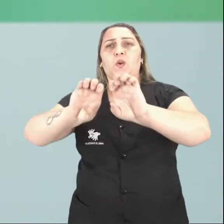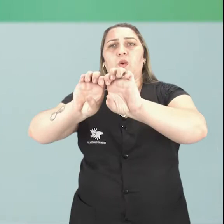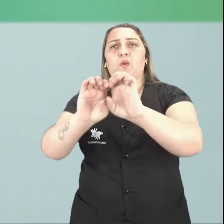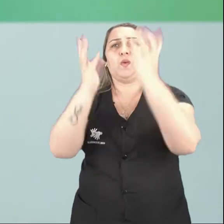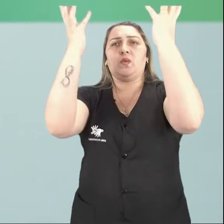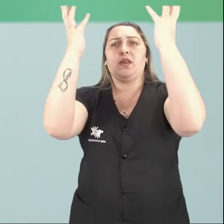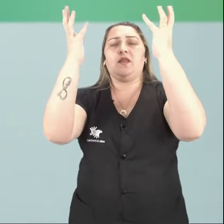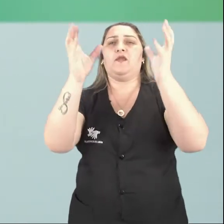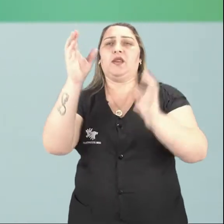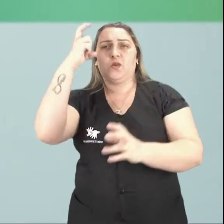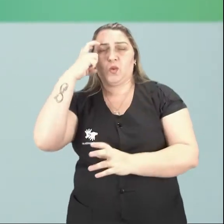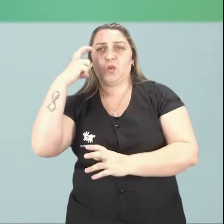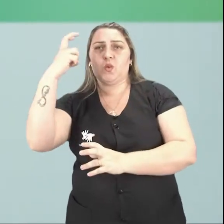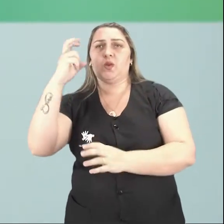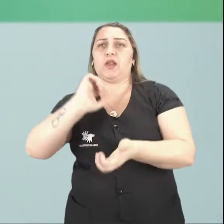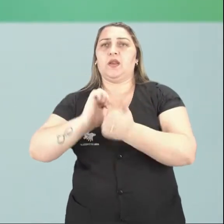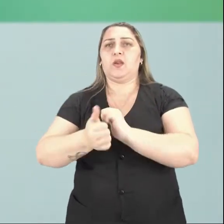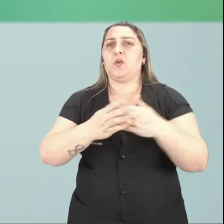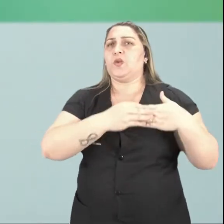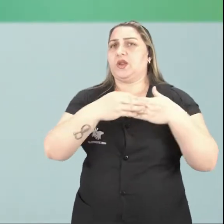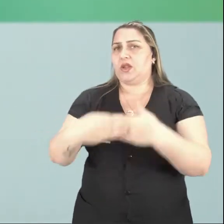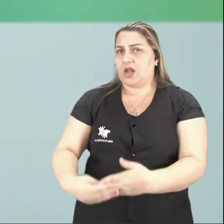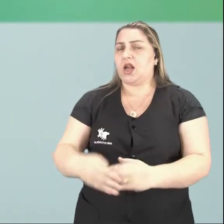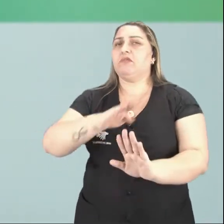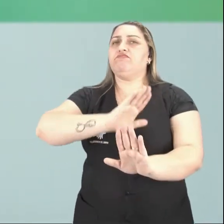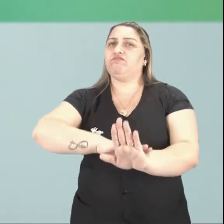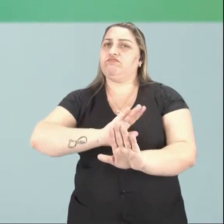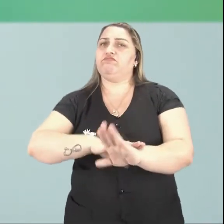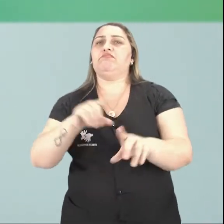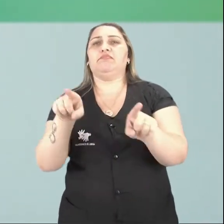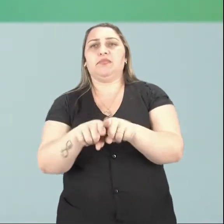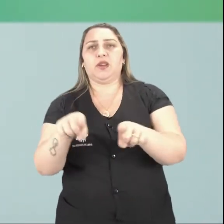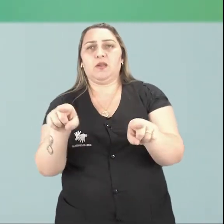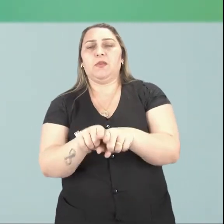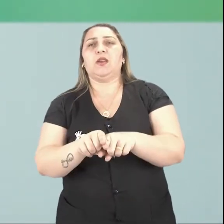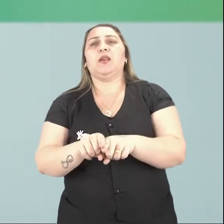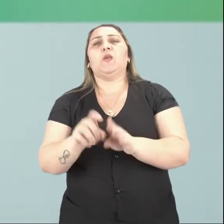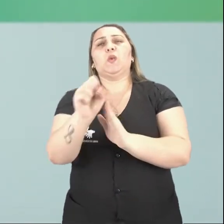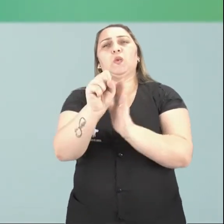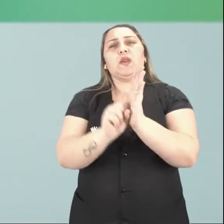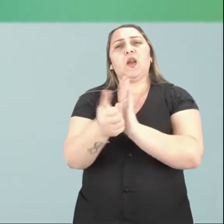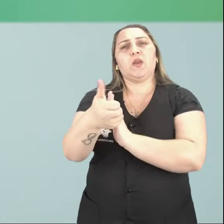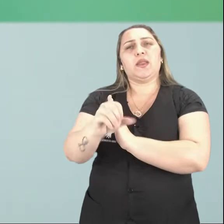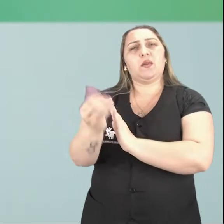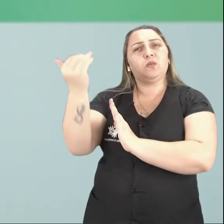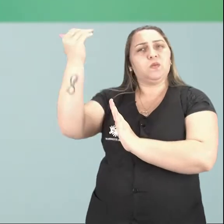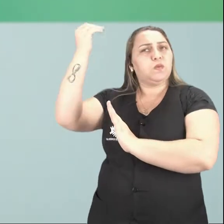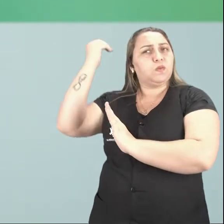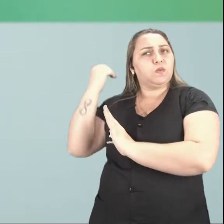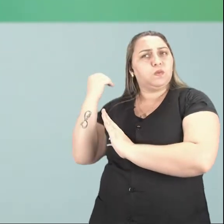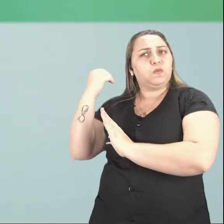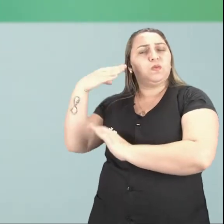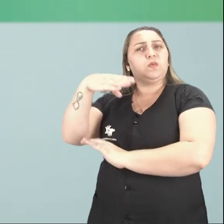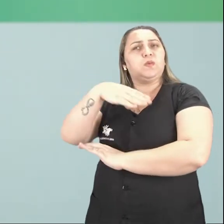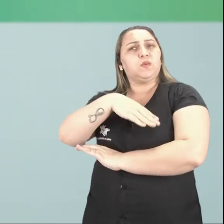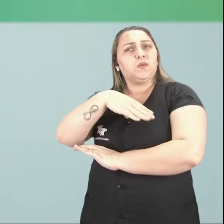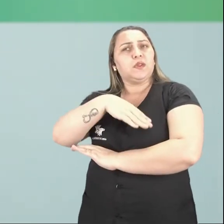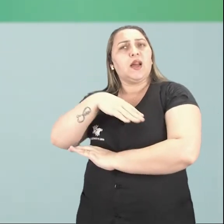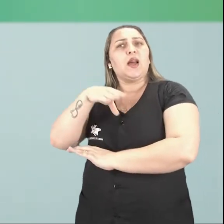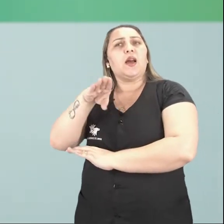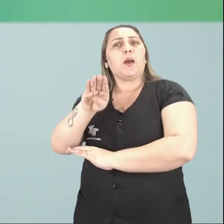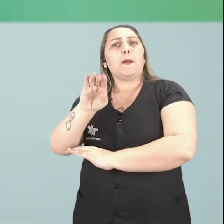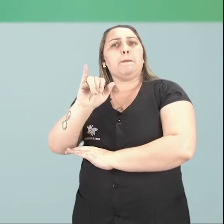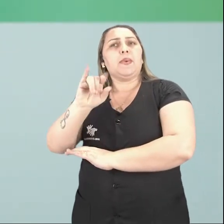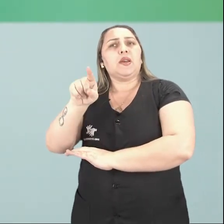culturais e esportivos não tragam uma carga de ideologia. Tanto que aí por volta do século X, lá na cidade de Bizâncio,